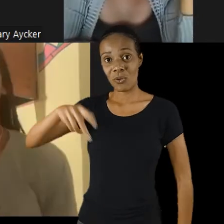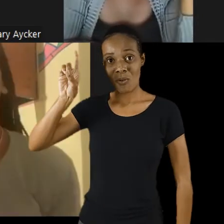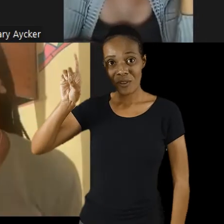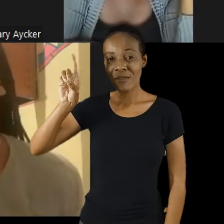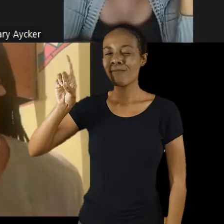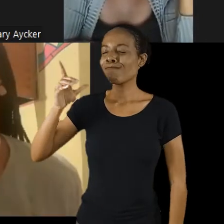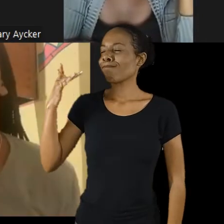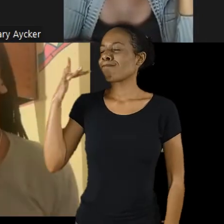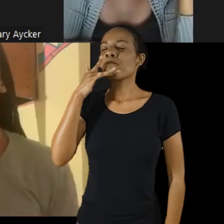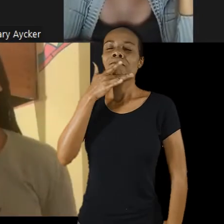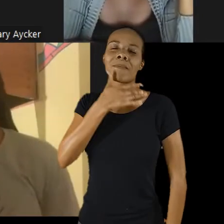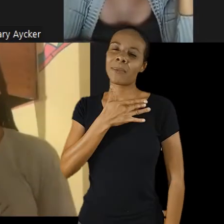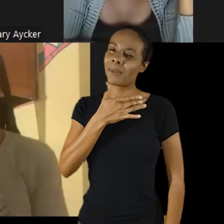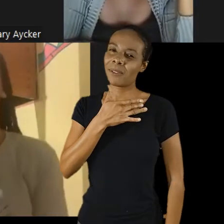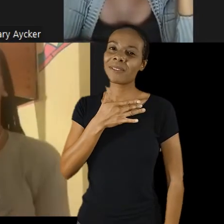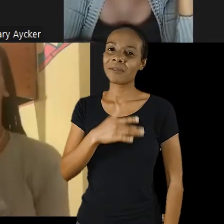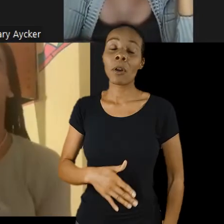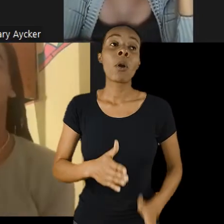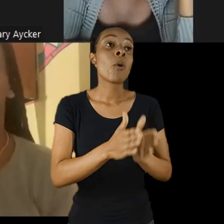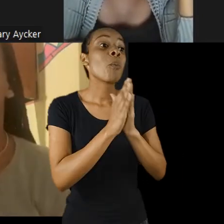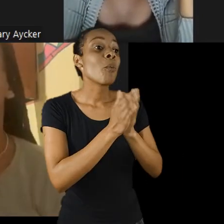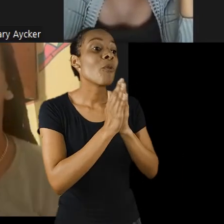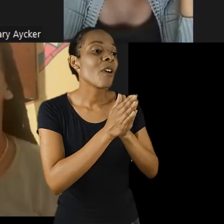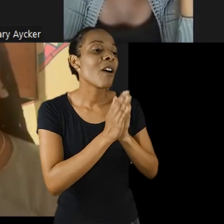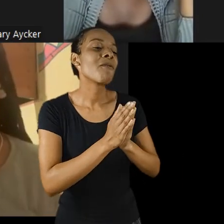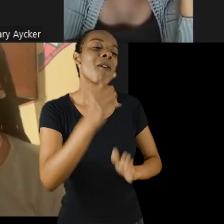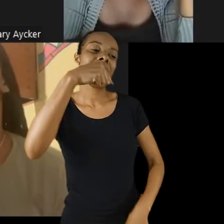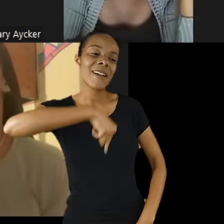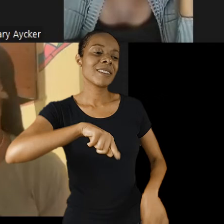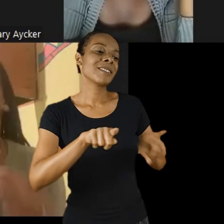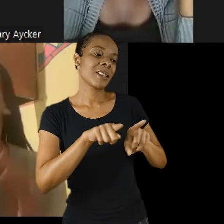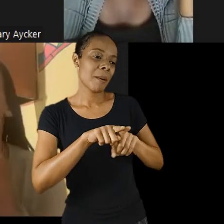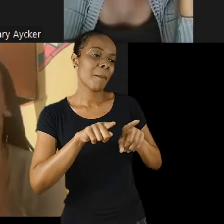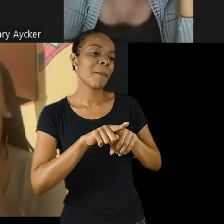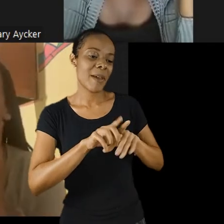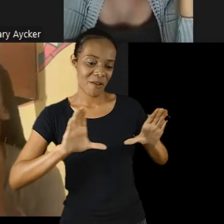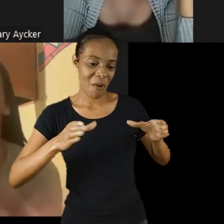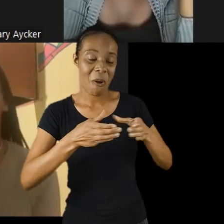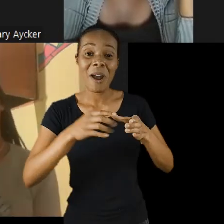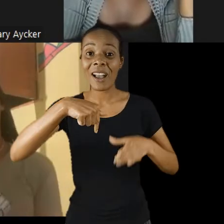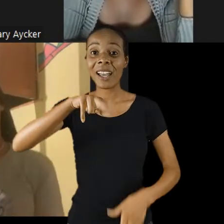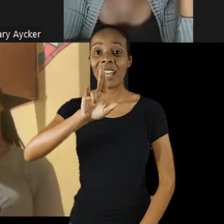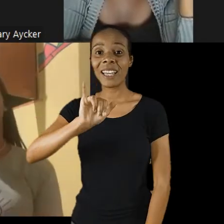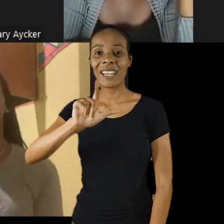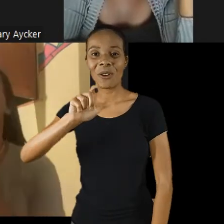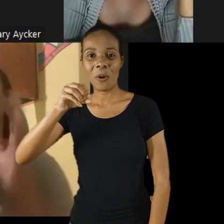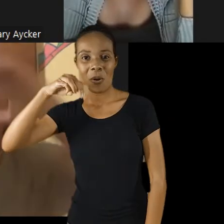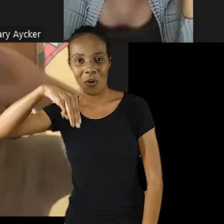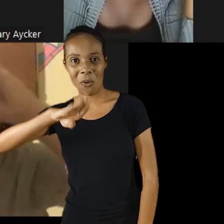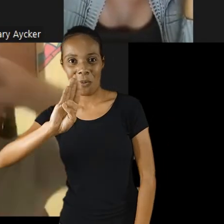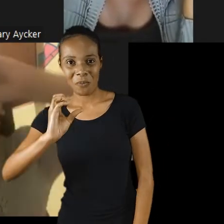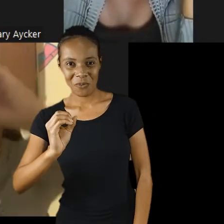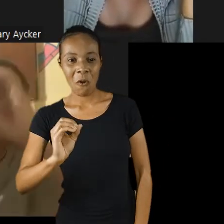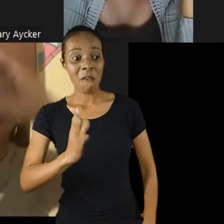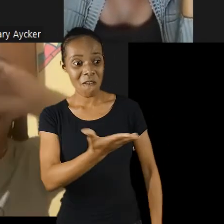Por favor. Aqui também é meu quilombo, nosso quilombo. Pois bora Venha, se já- juntar. Meu amor, obrigado.